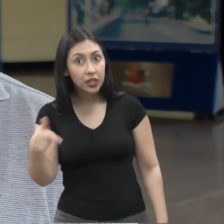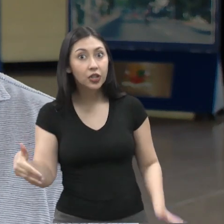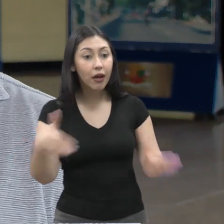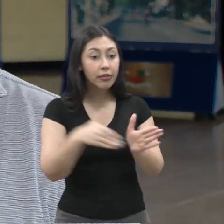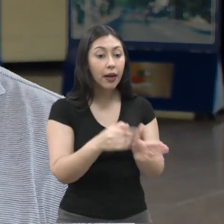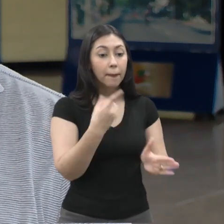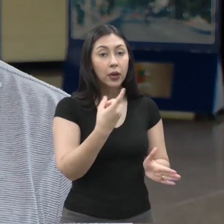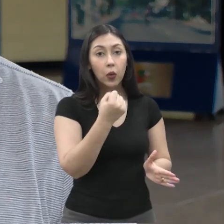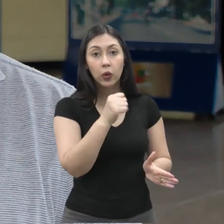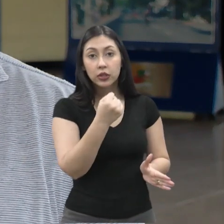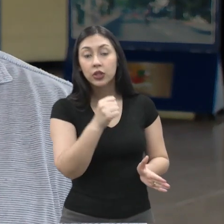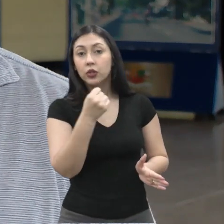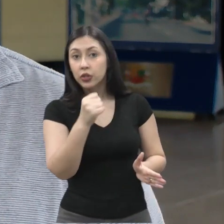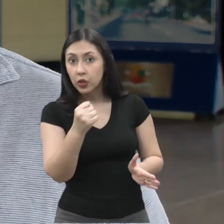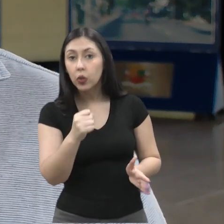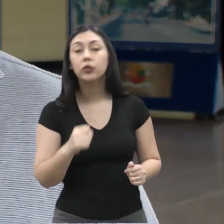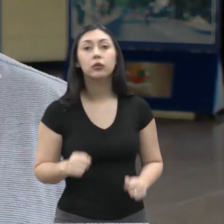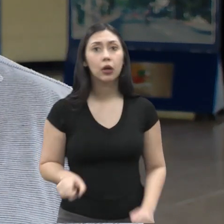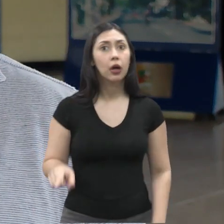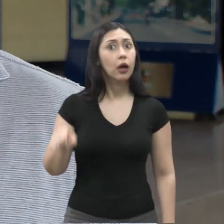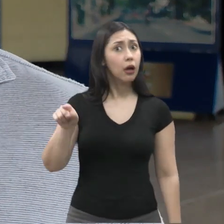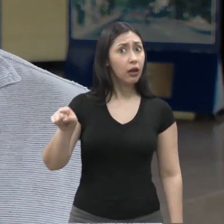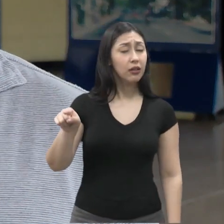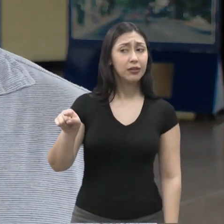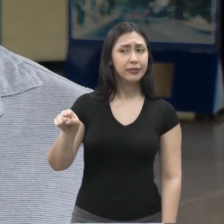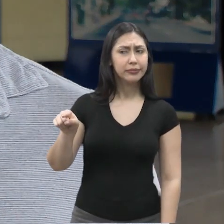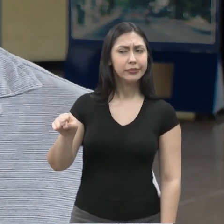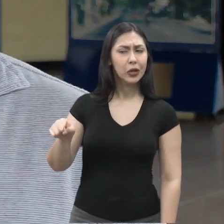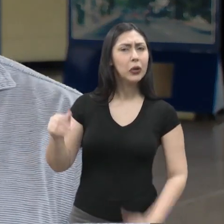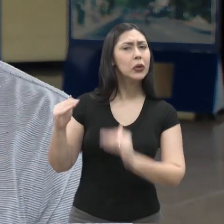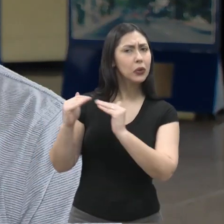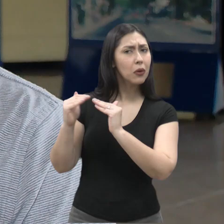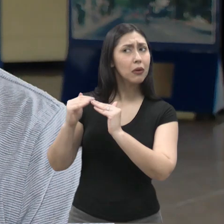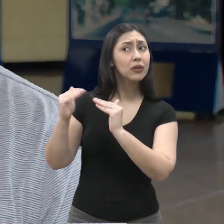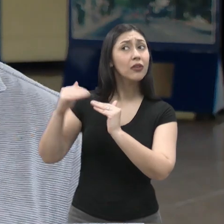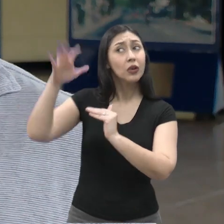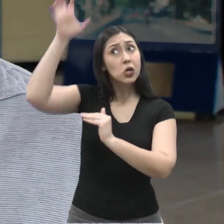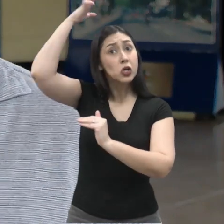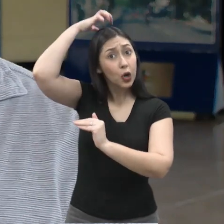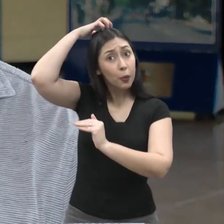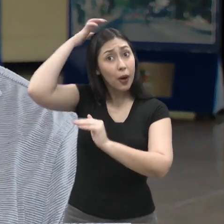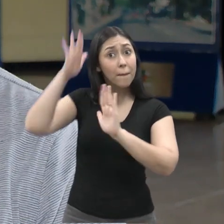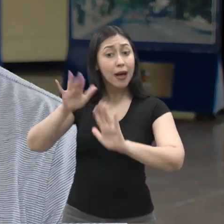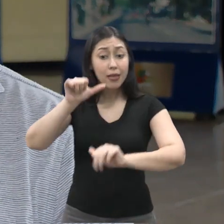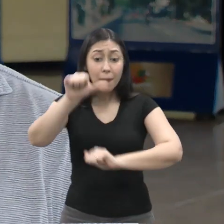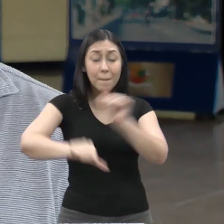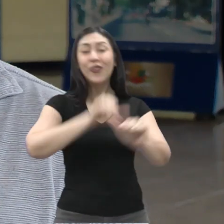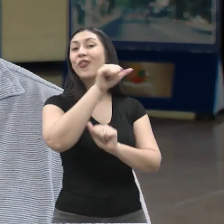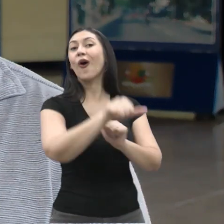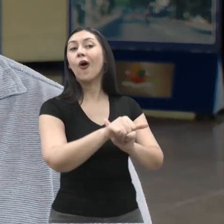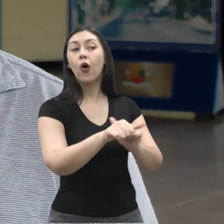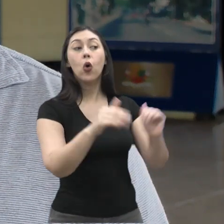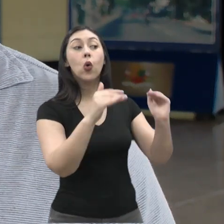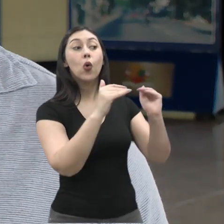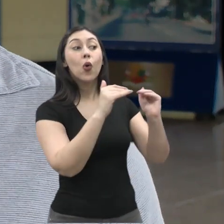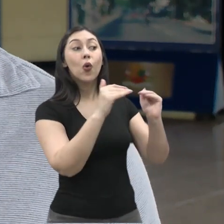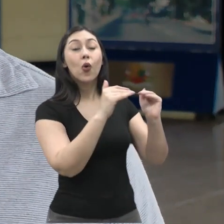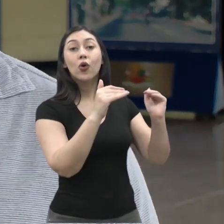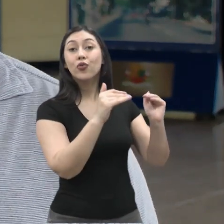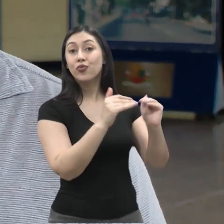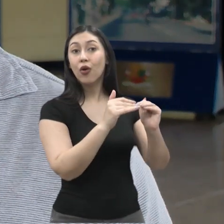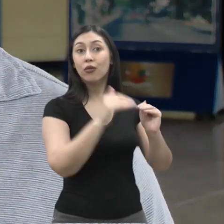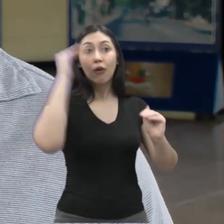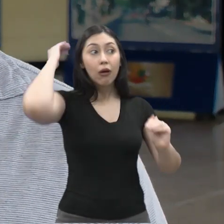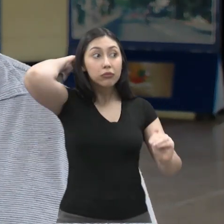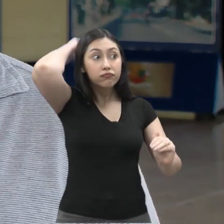e 1888. Ele é um monarquista histórico, mas vai aderir, né, será um adesista ao movimento republicano, em grande